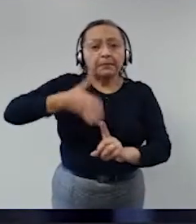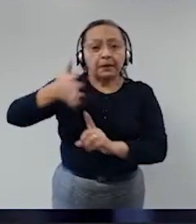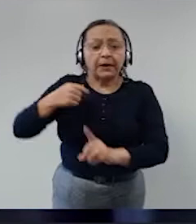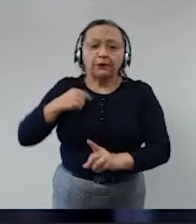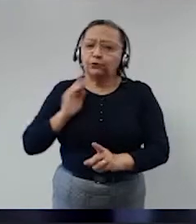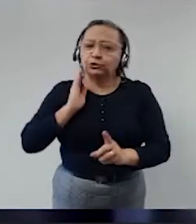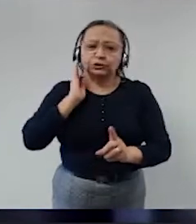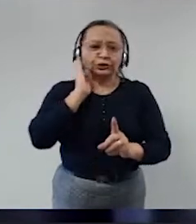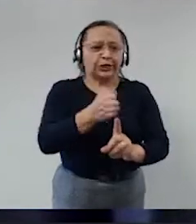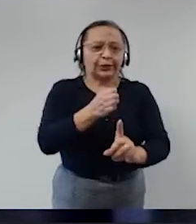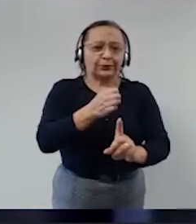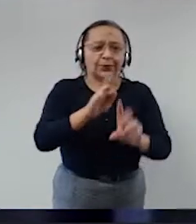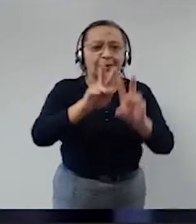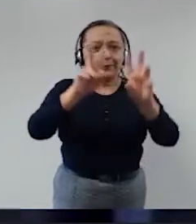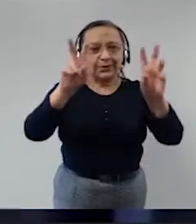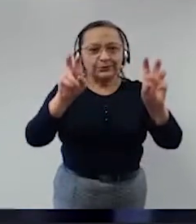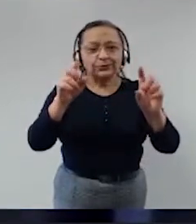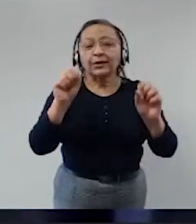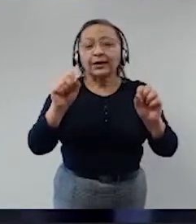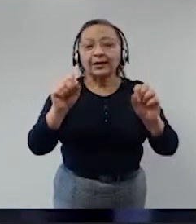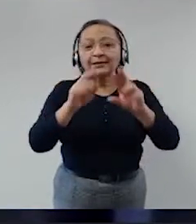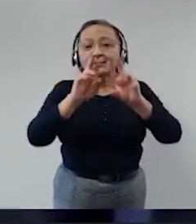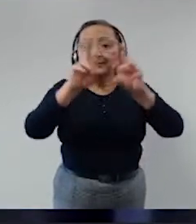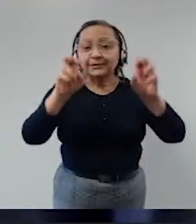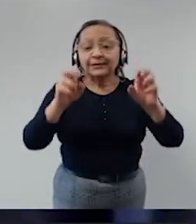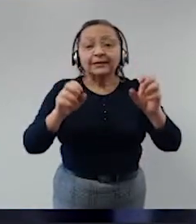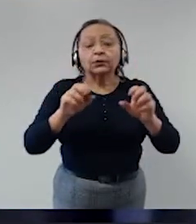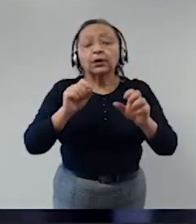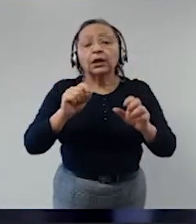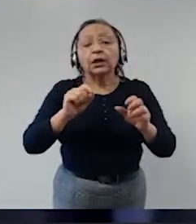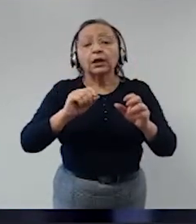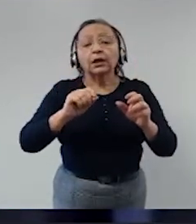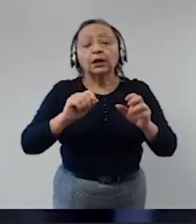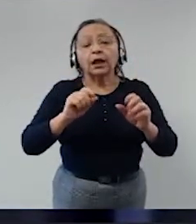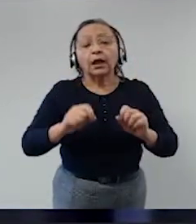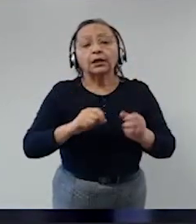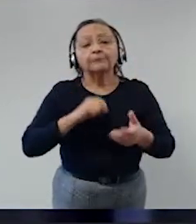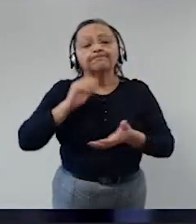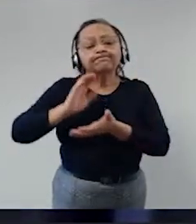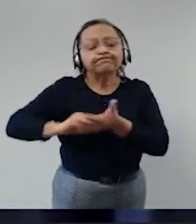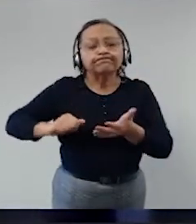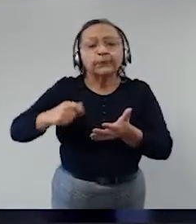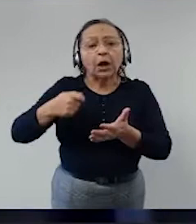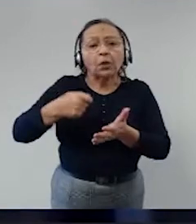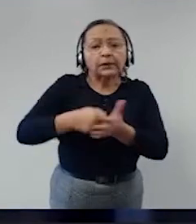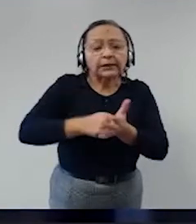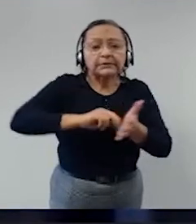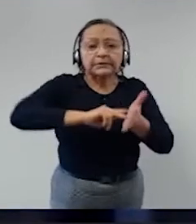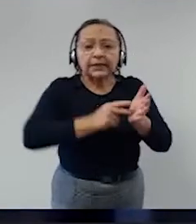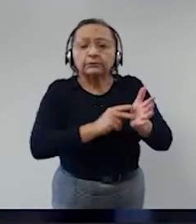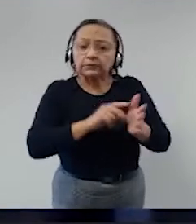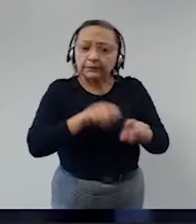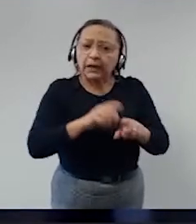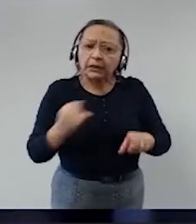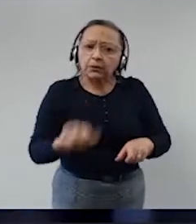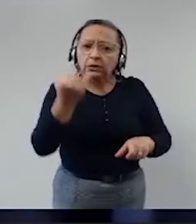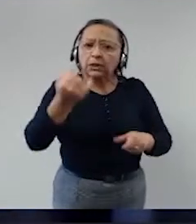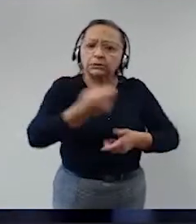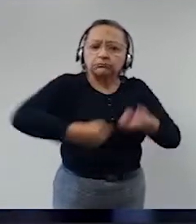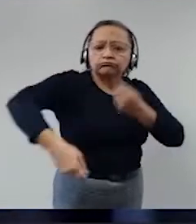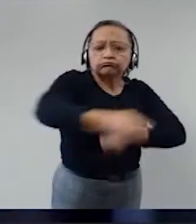nosso assunto, que trata da indispensabilidade das entidades sindicais e a sua importância nas